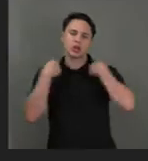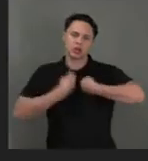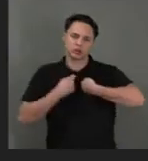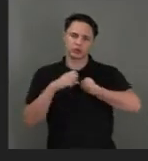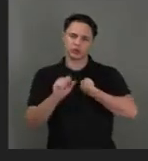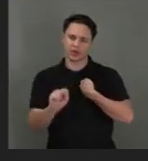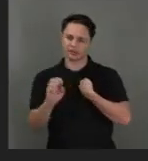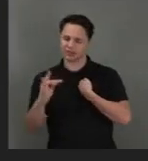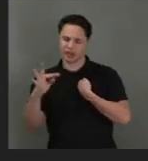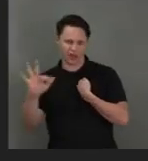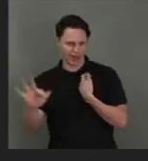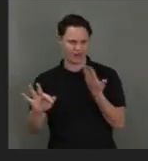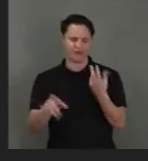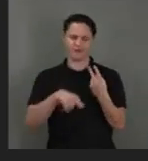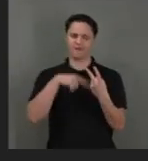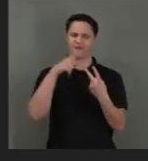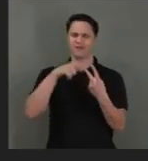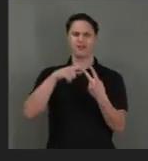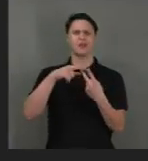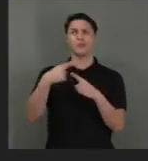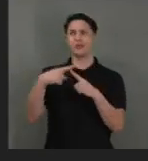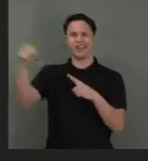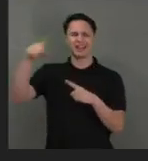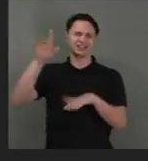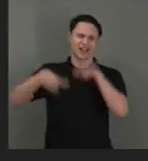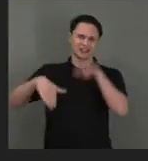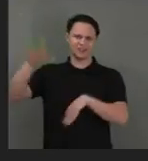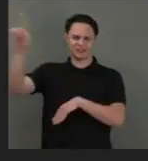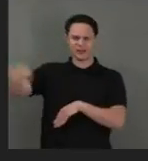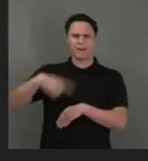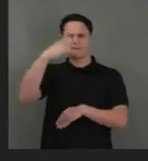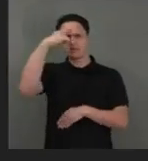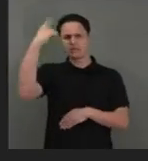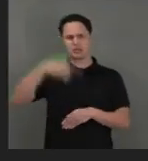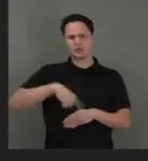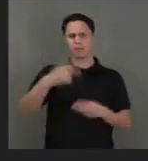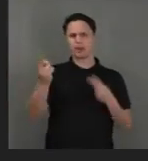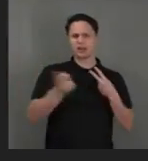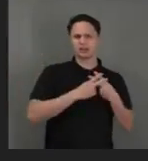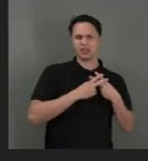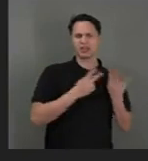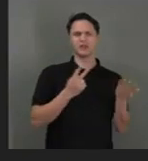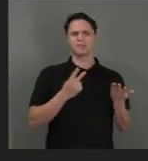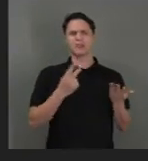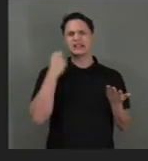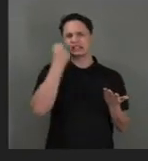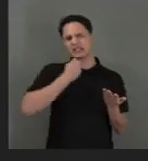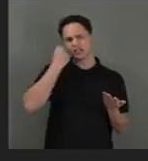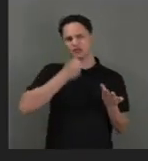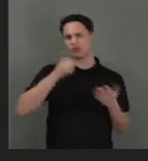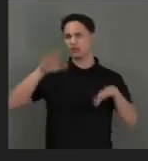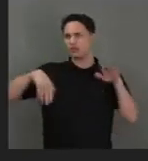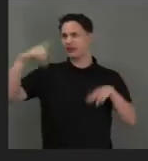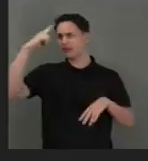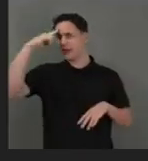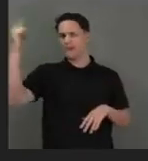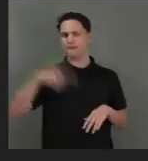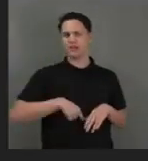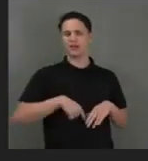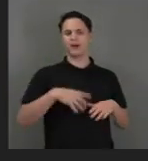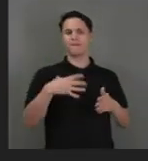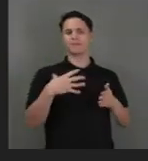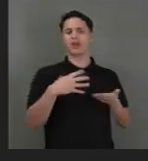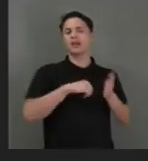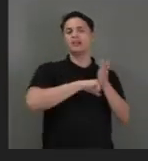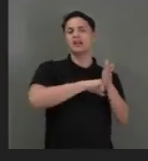brasileiros, parlamentares foram presos, jornalistas com passaporte bloqueado. Nós estamos vendo um